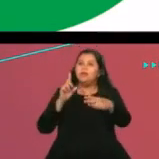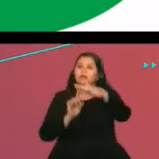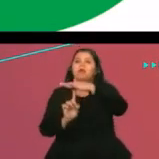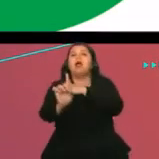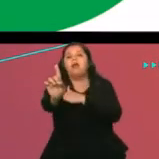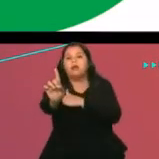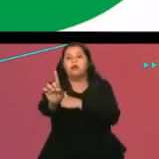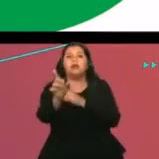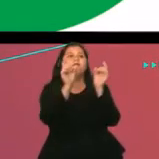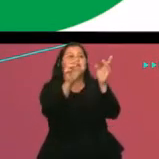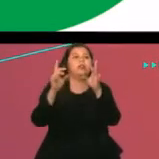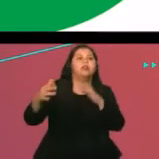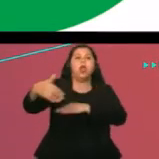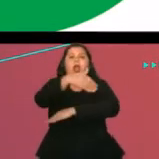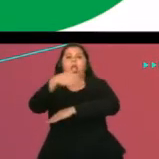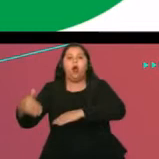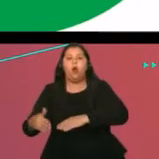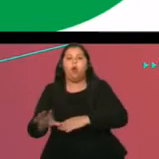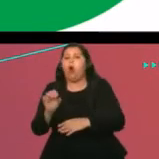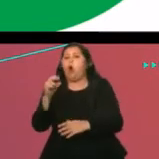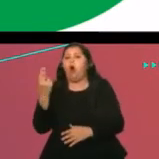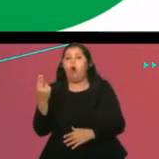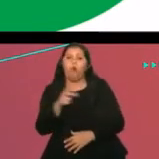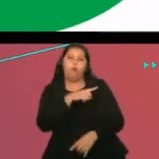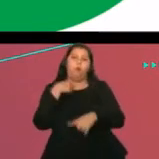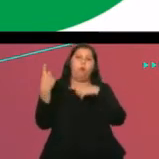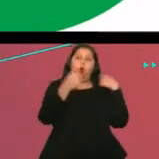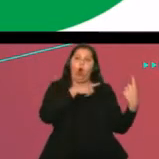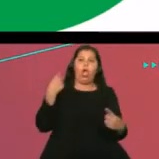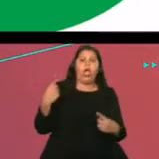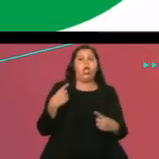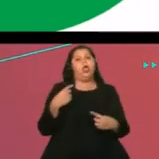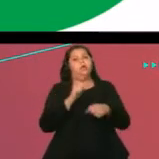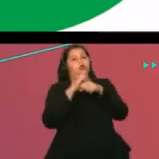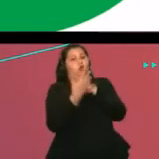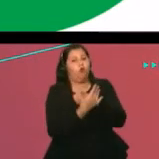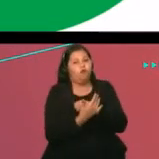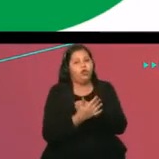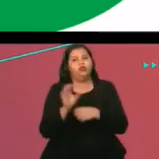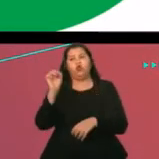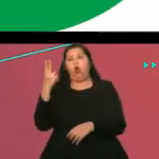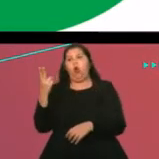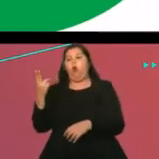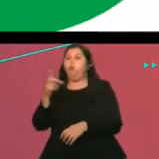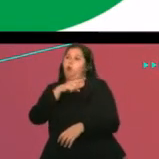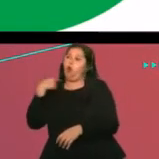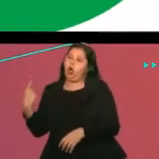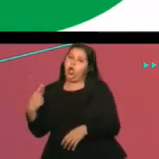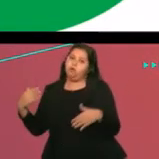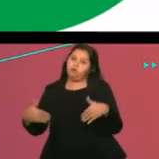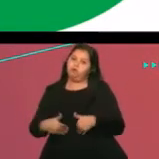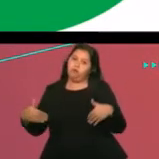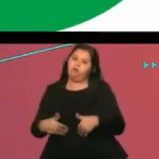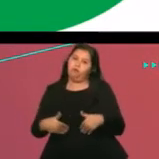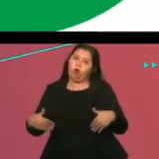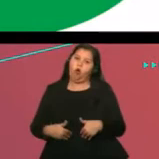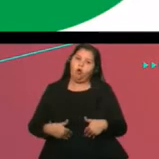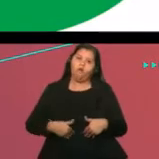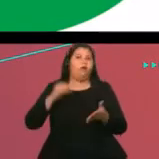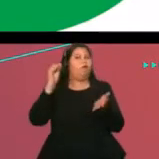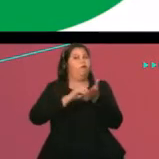podem ficar em casa hoje morrer de convite ou morrerem de inanição ou de falta de perspectiva